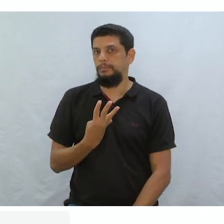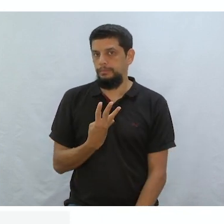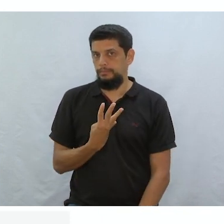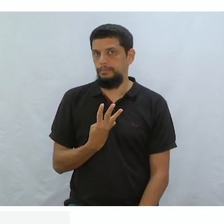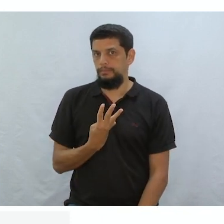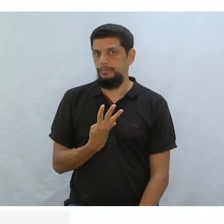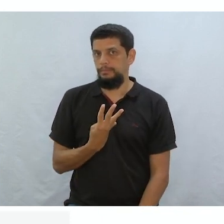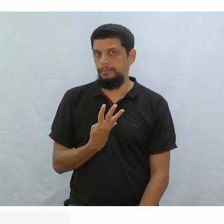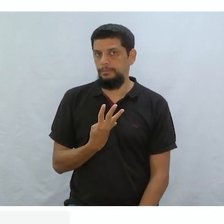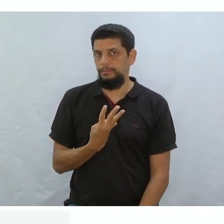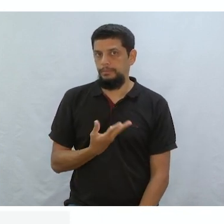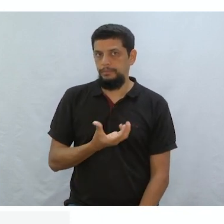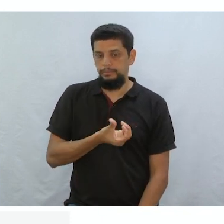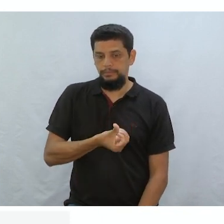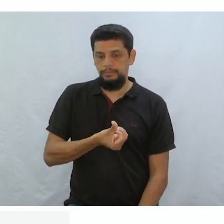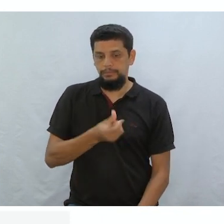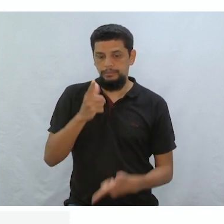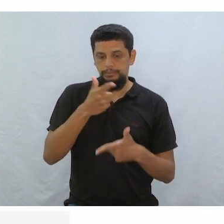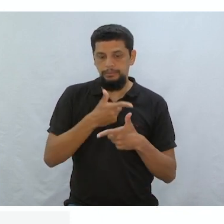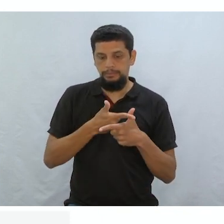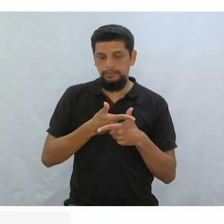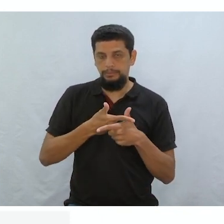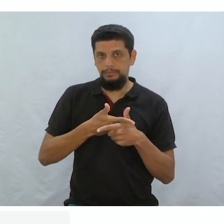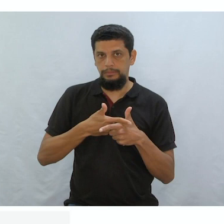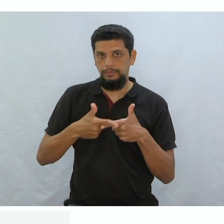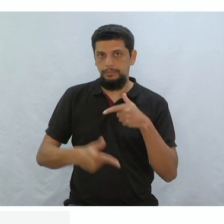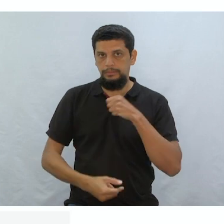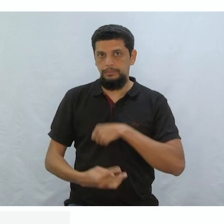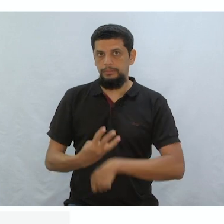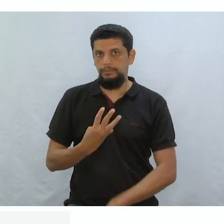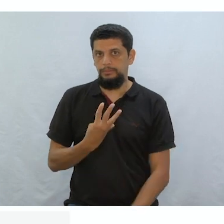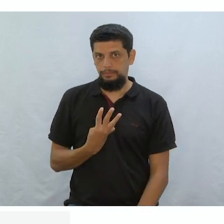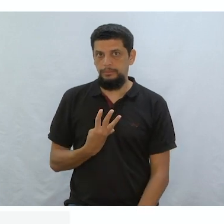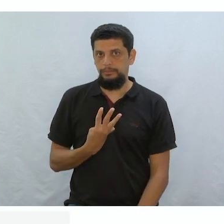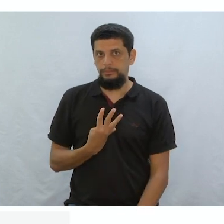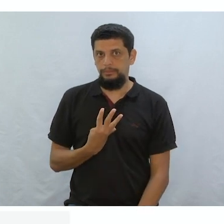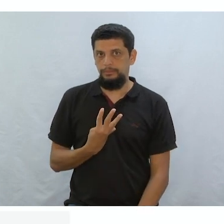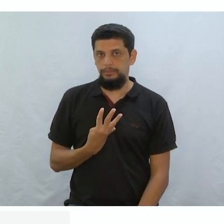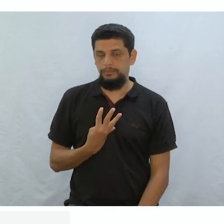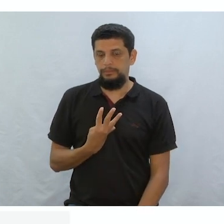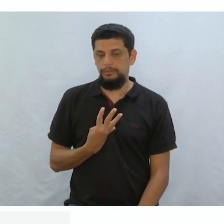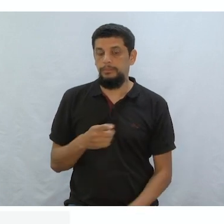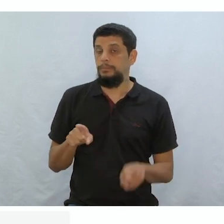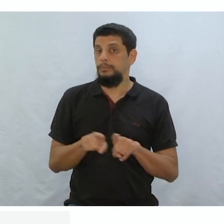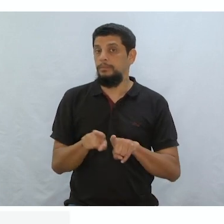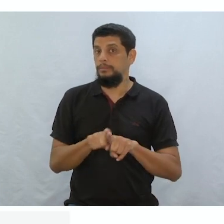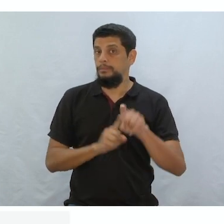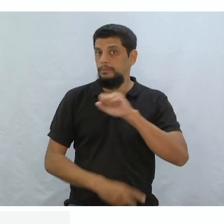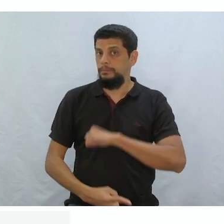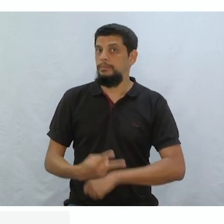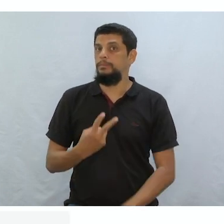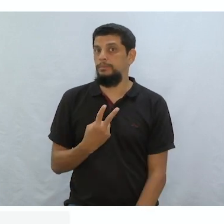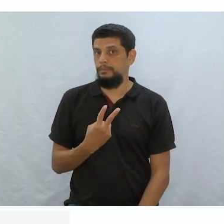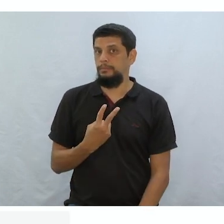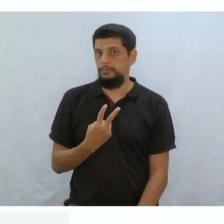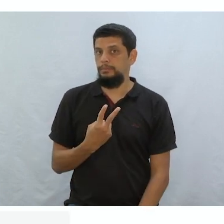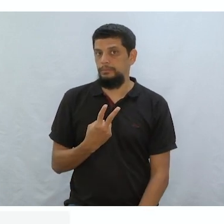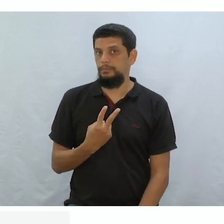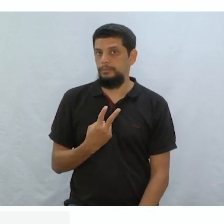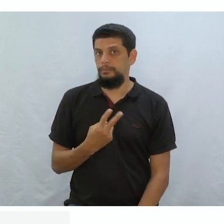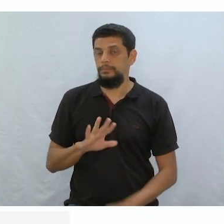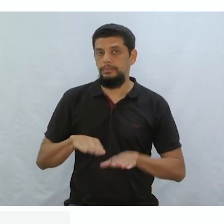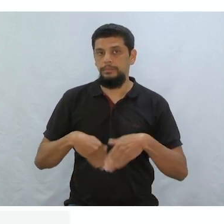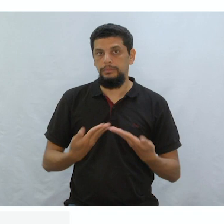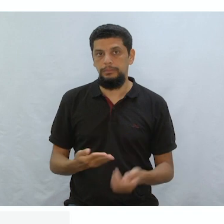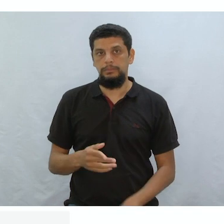por 3, que são os 3 participantes dessa distribuição de balas, né? É igual a